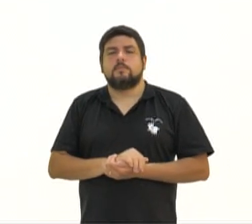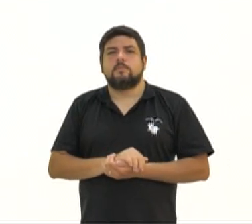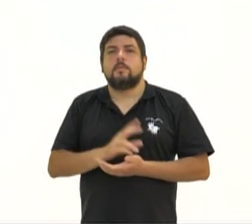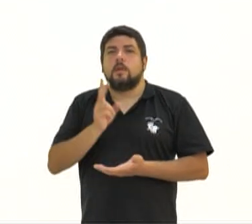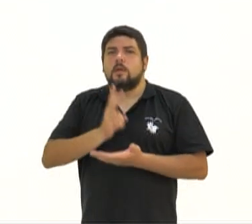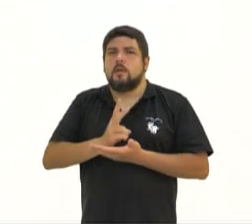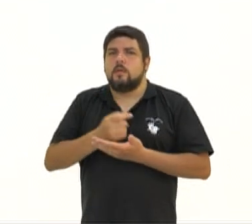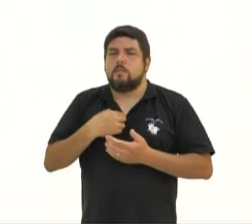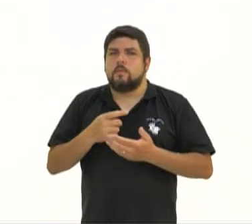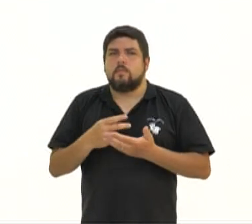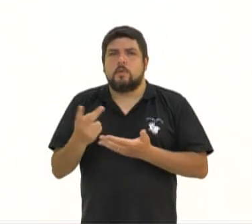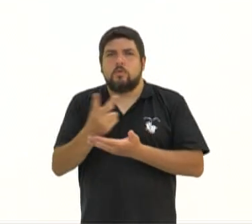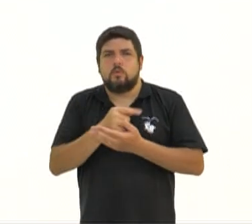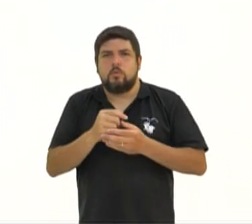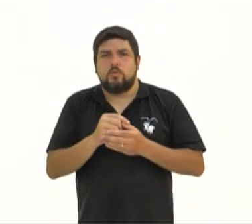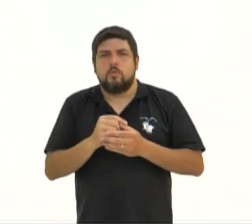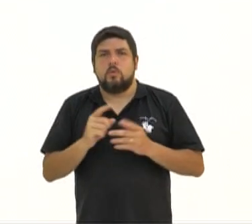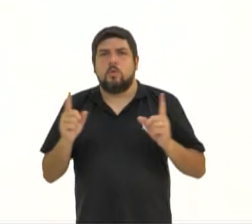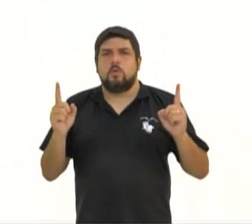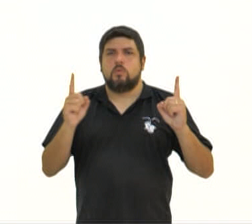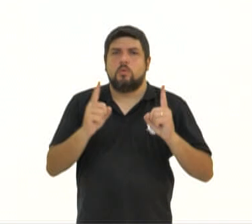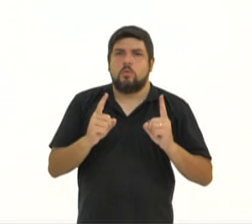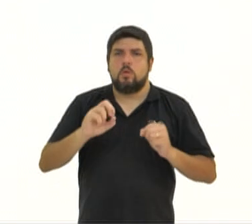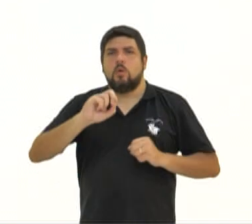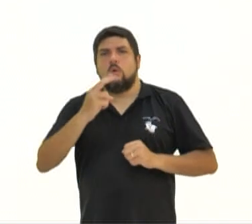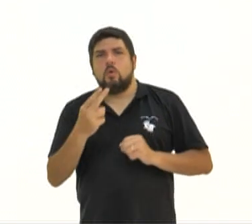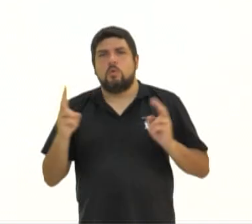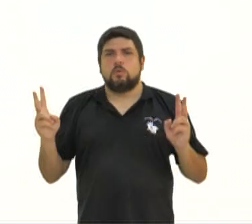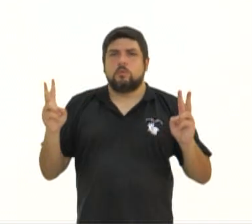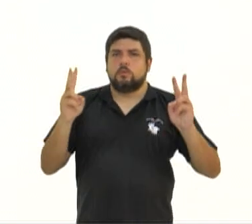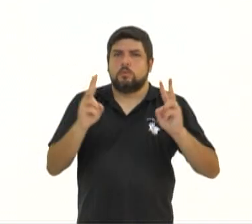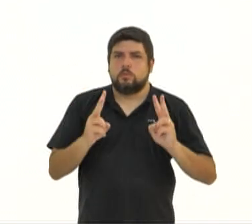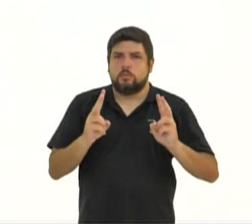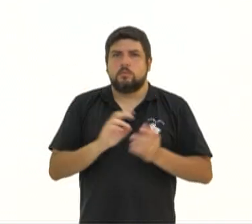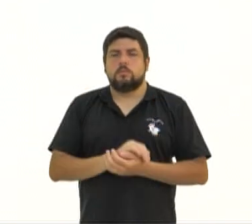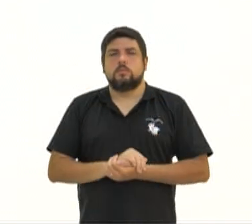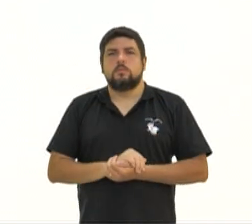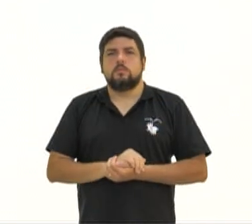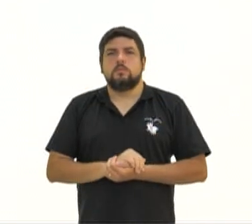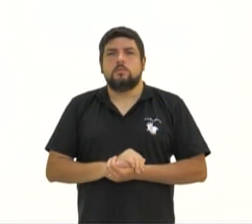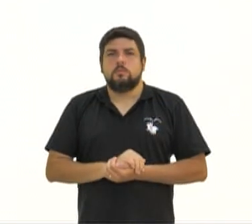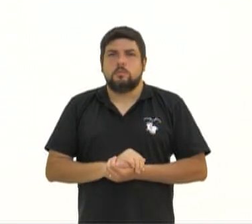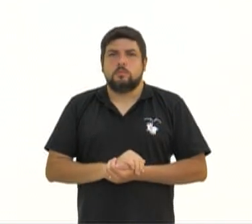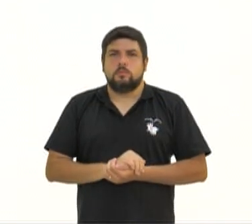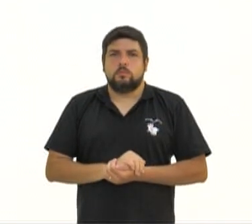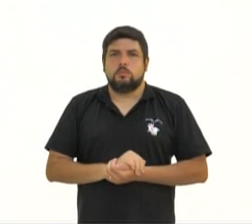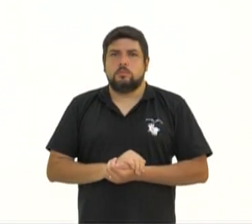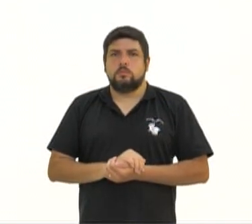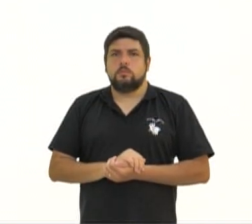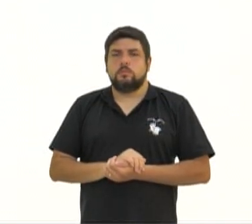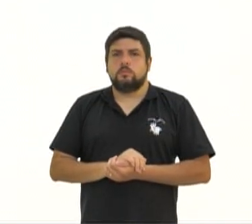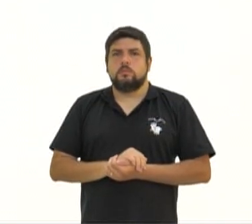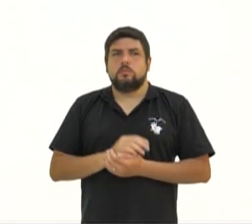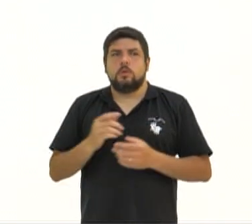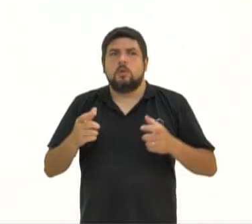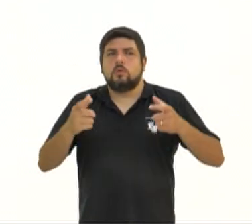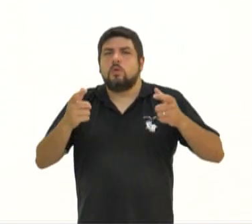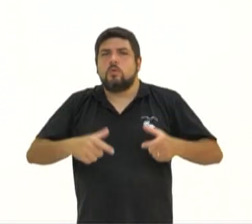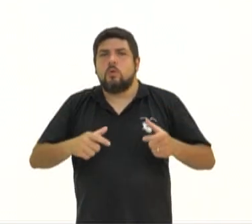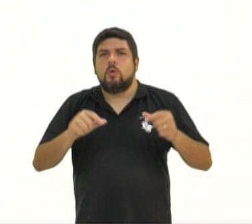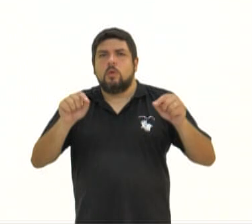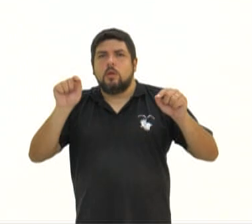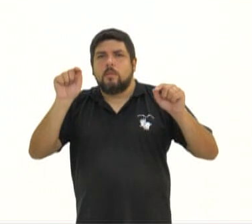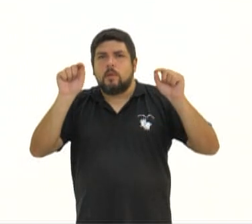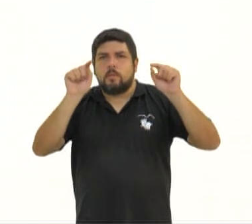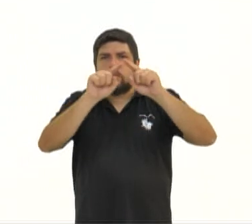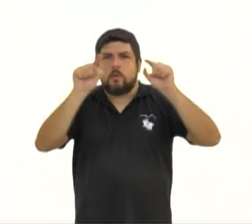e individual junta, né? Então não tem diferença, né? E aqui são todas a arbitragem colocada. Então são muitos